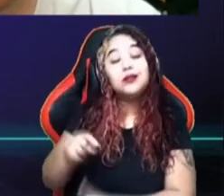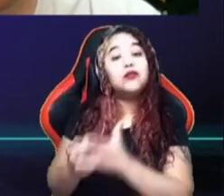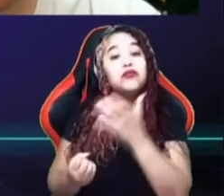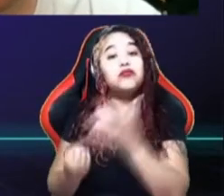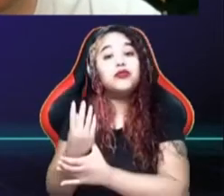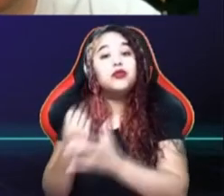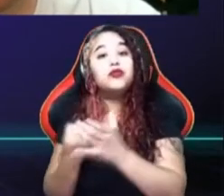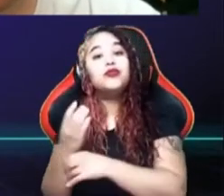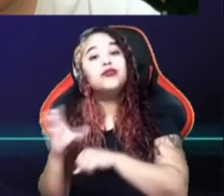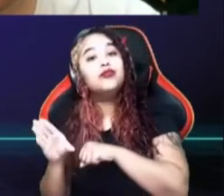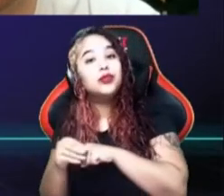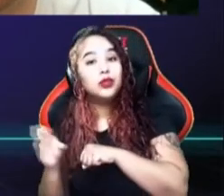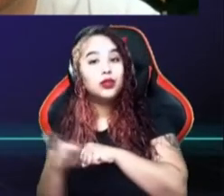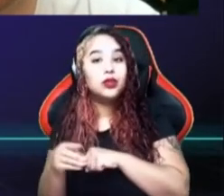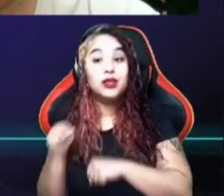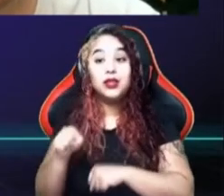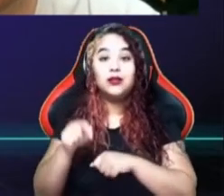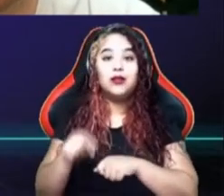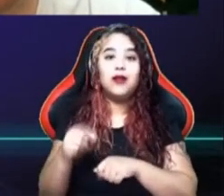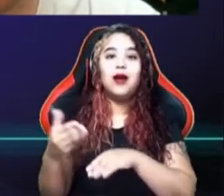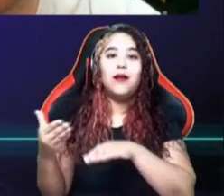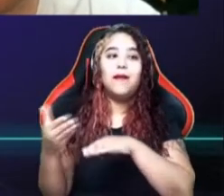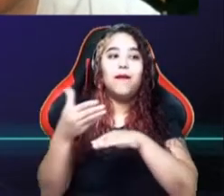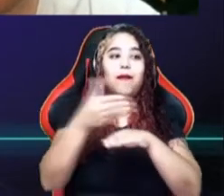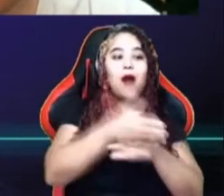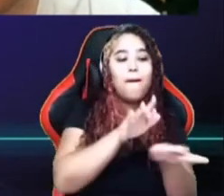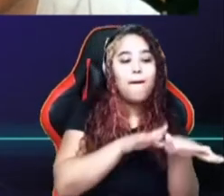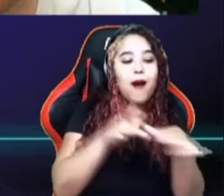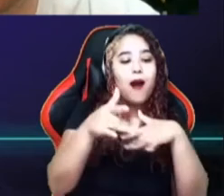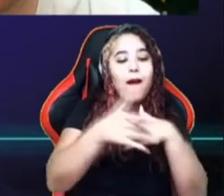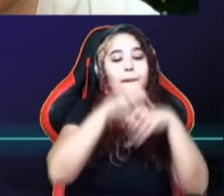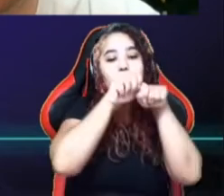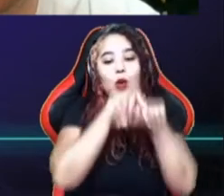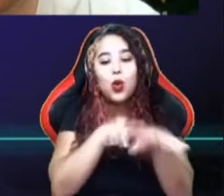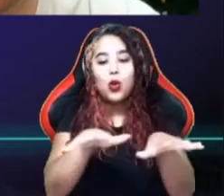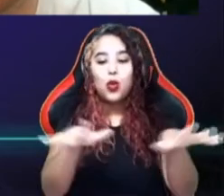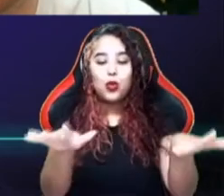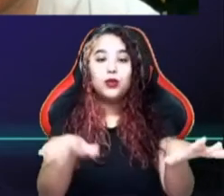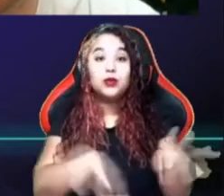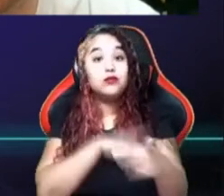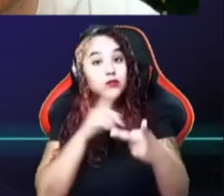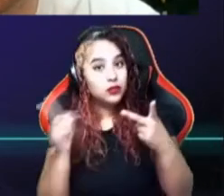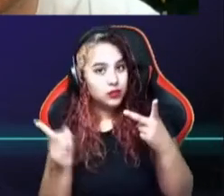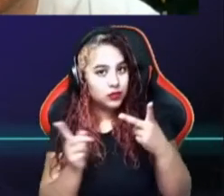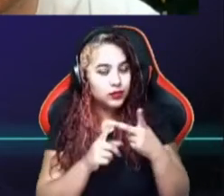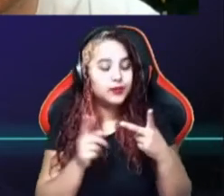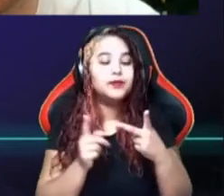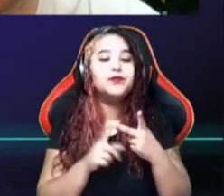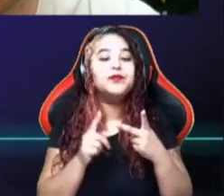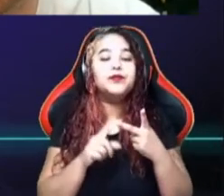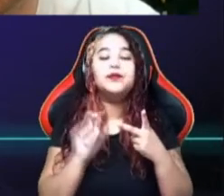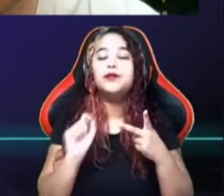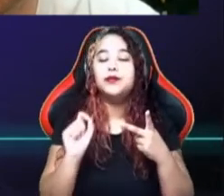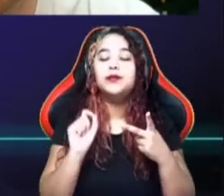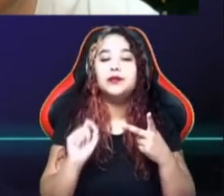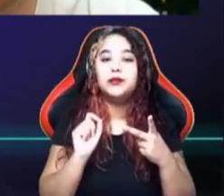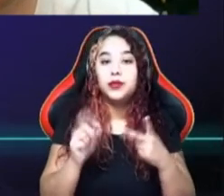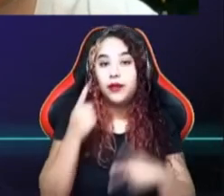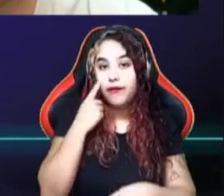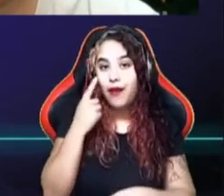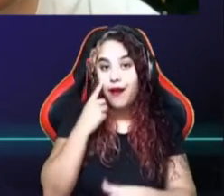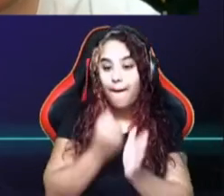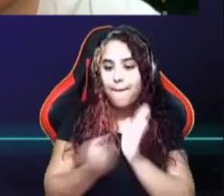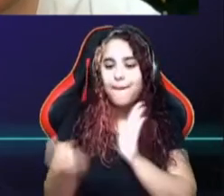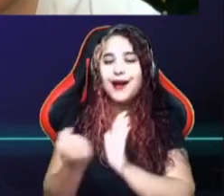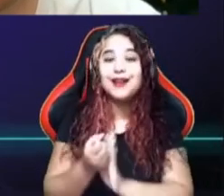e isso vai para as redes, né? Essa é uma forma, e tem uma segunda forma, que é quando você vê que a marca entra mesmo